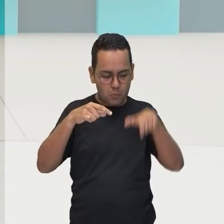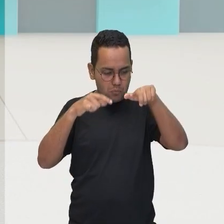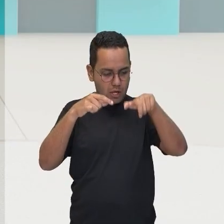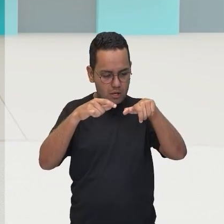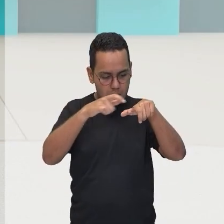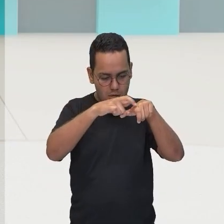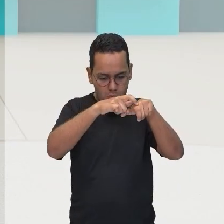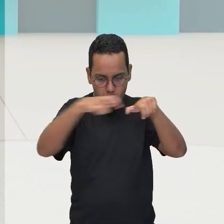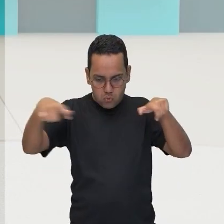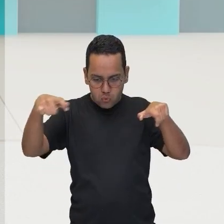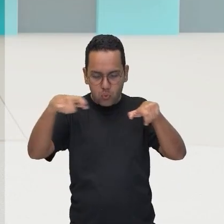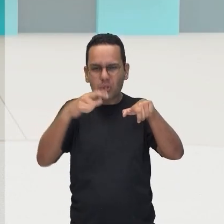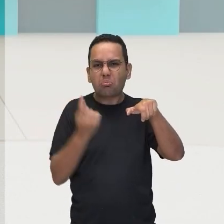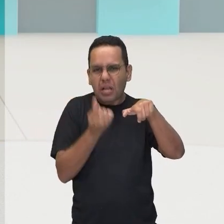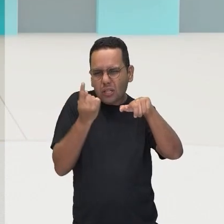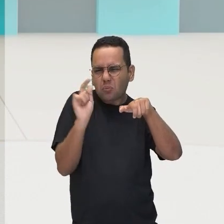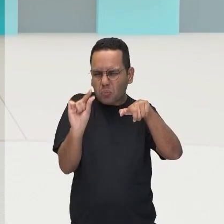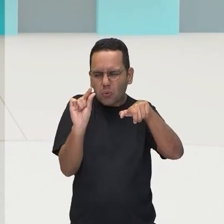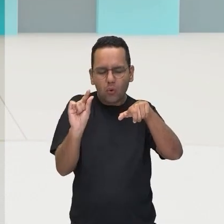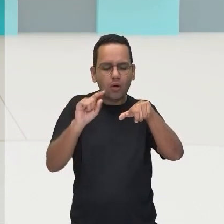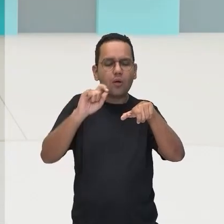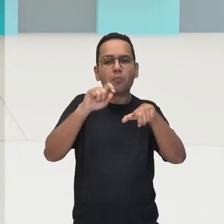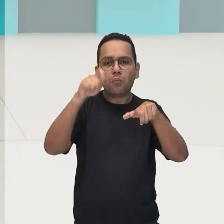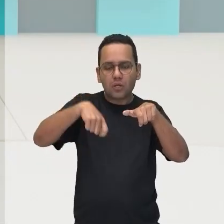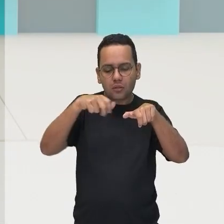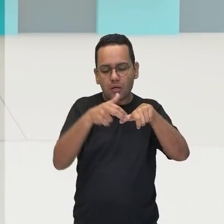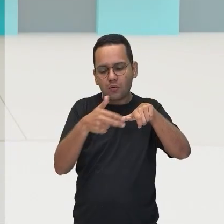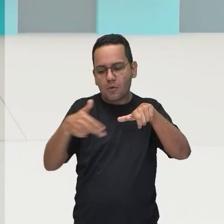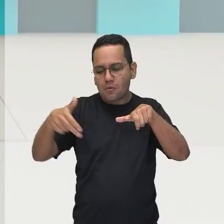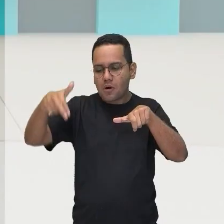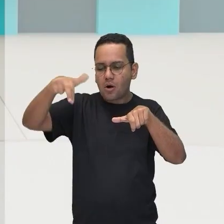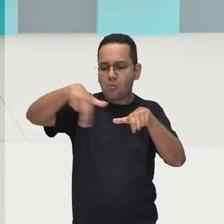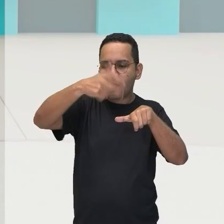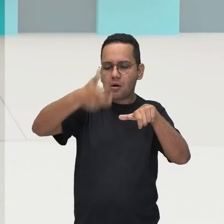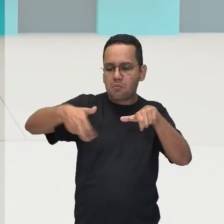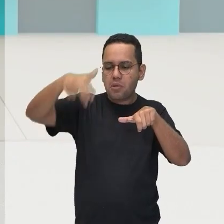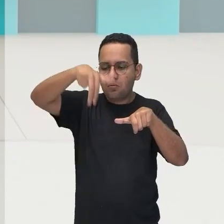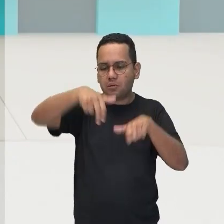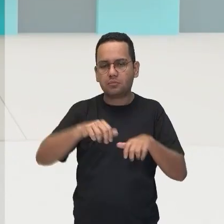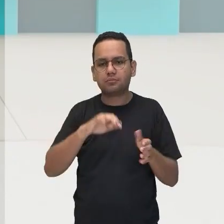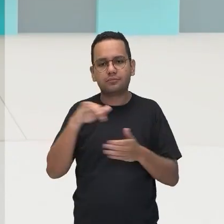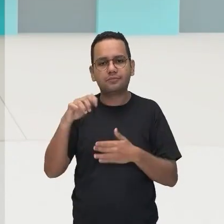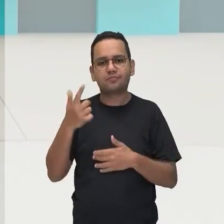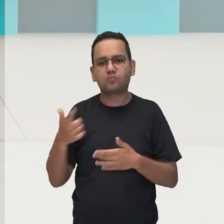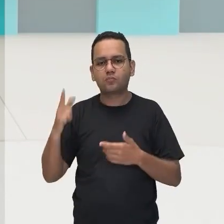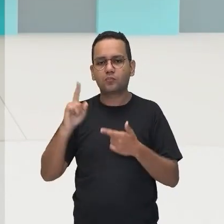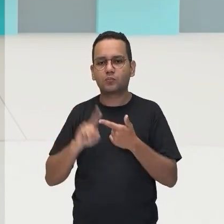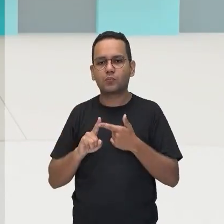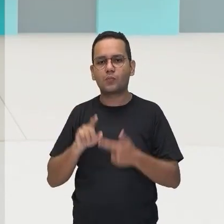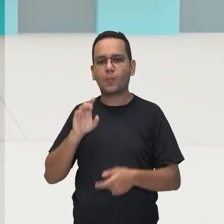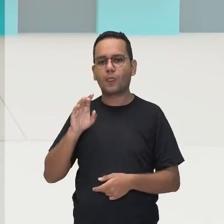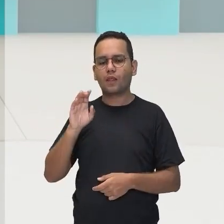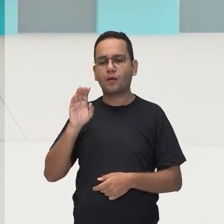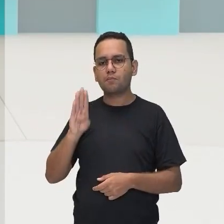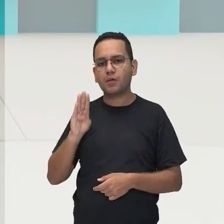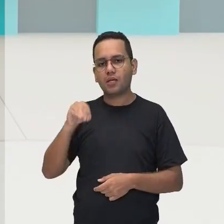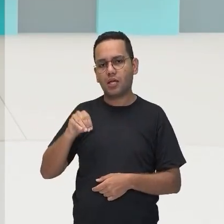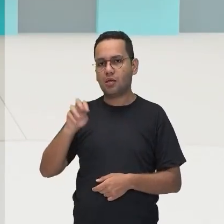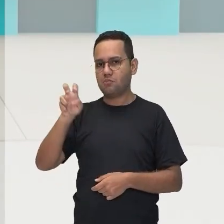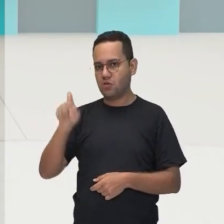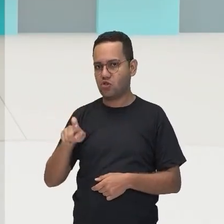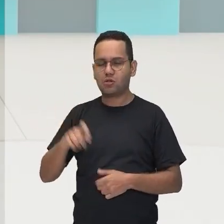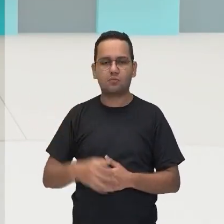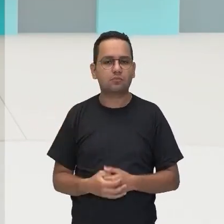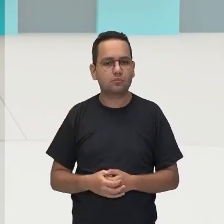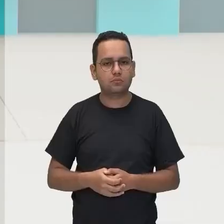fazer acrobacias em cima dessa fita. E, por fim, nós temos aqui o BMX, né, que com o uso